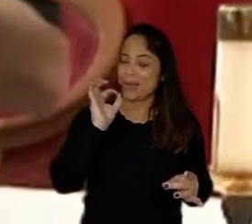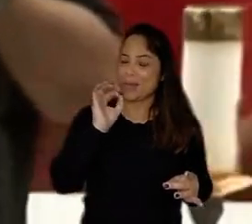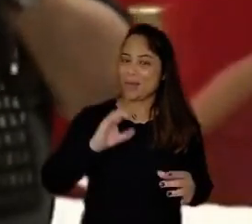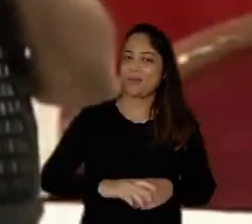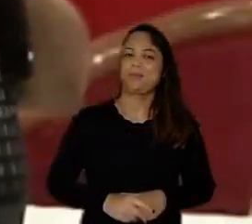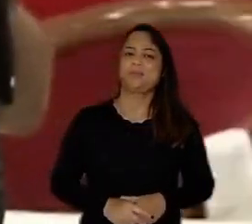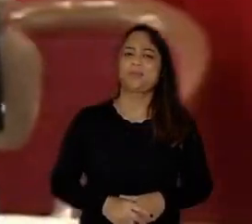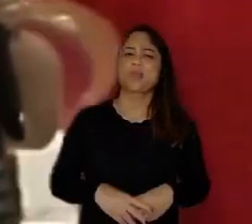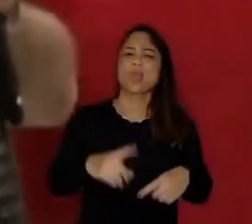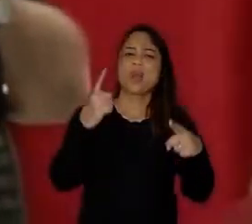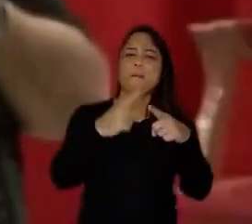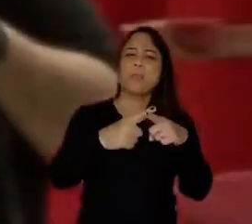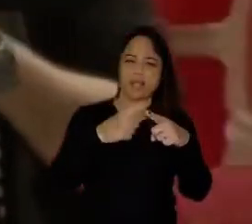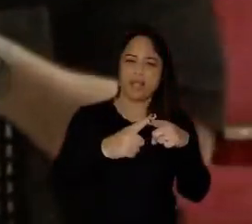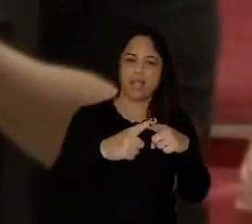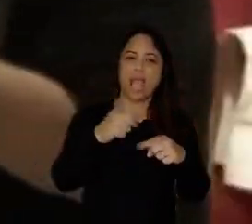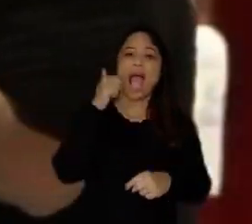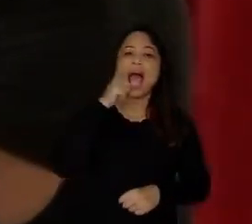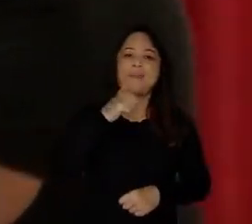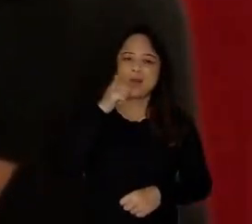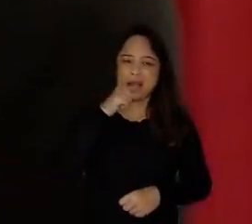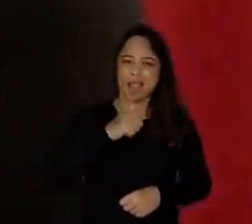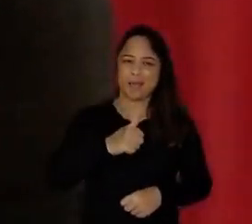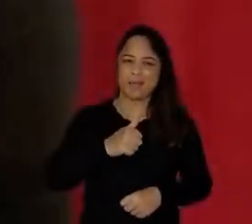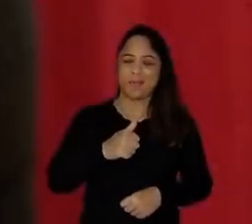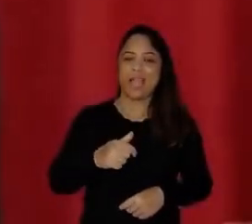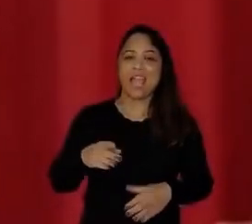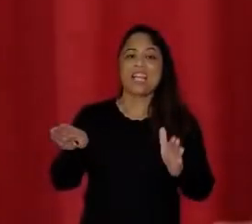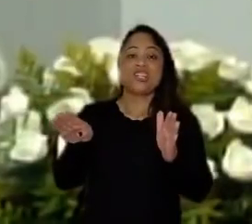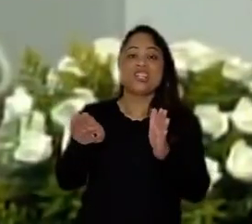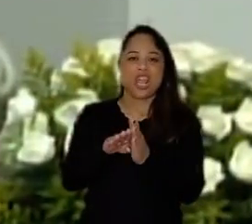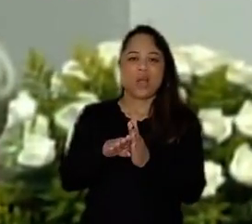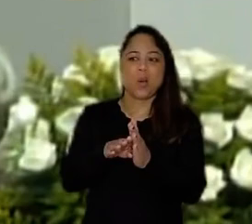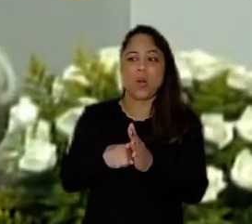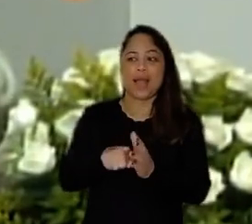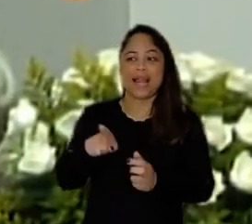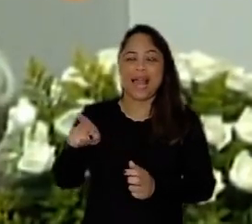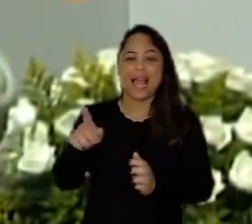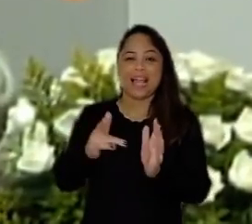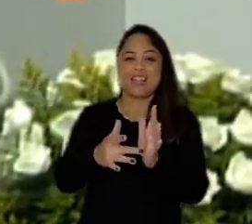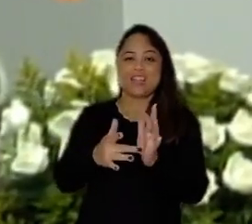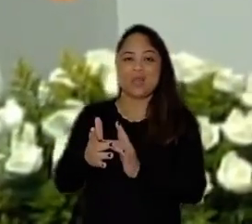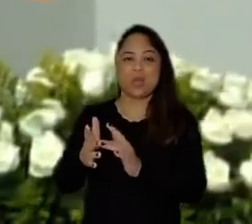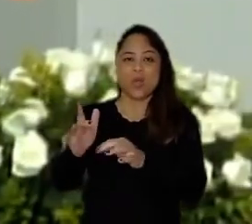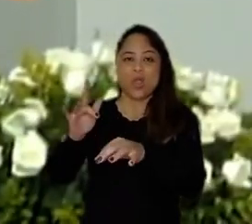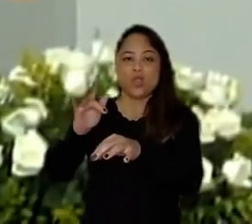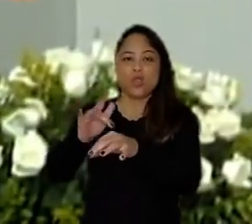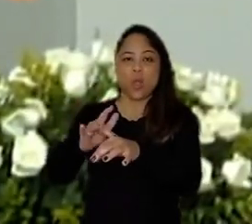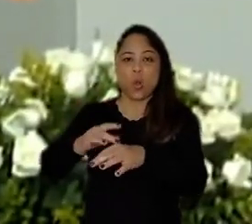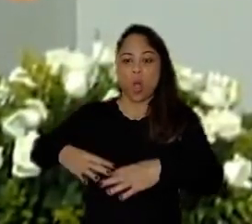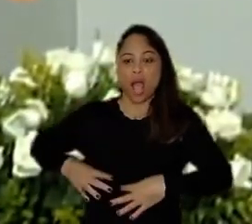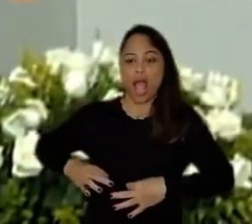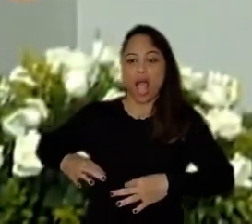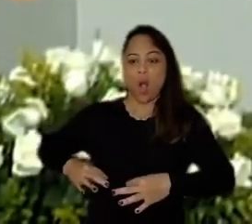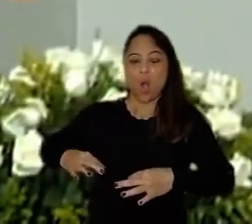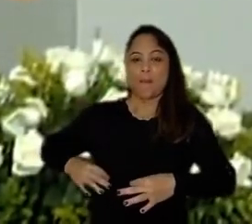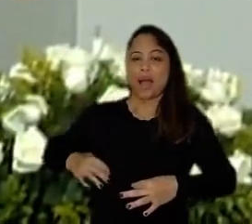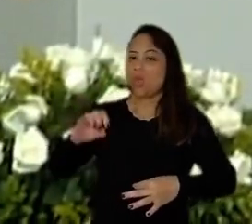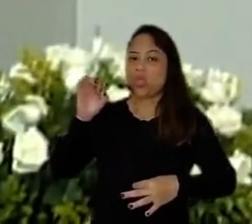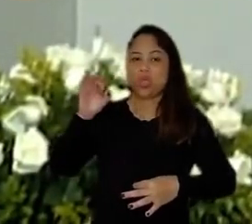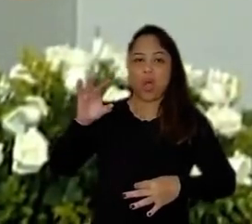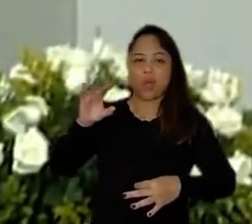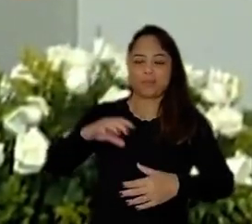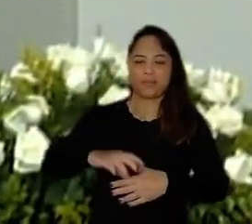Por que vocês acham que ela só chegou na orla do manto? Porque foi o único lugar que ela conseguiu